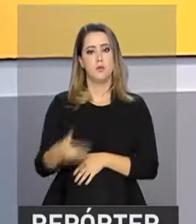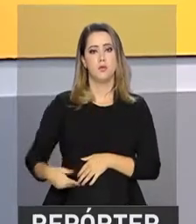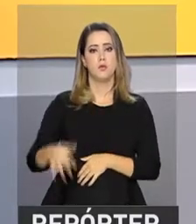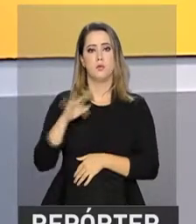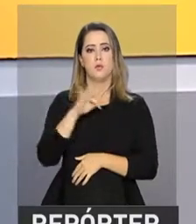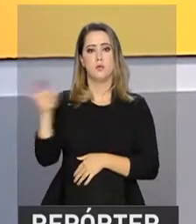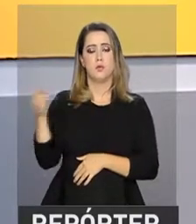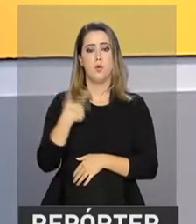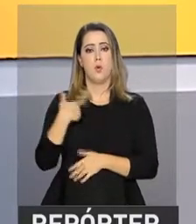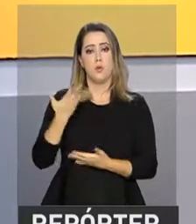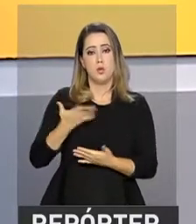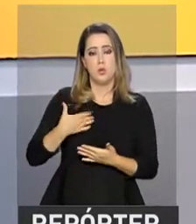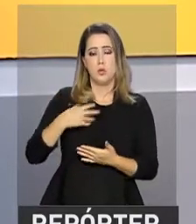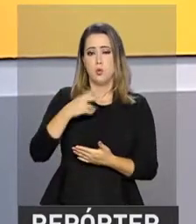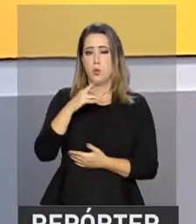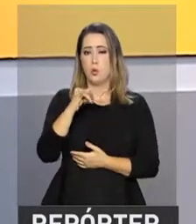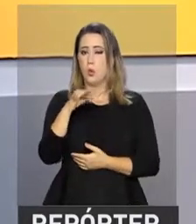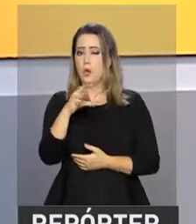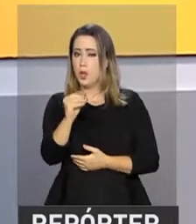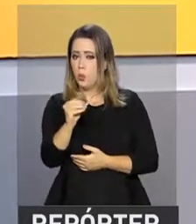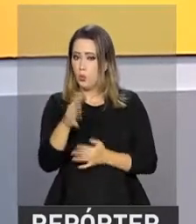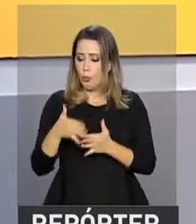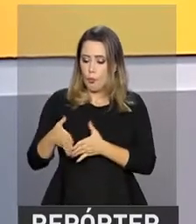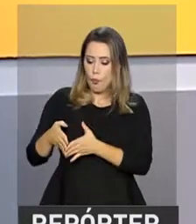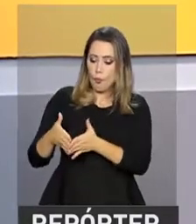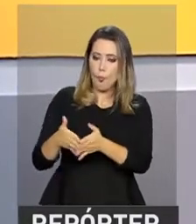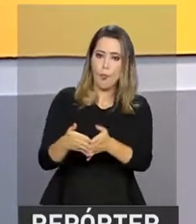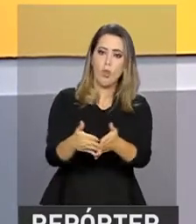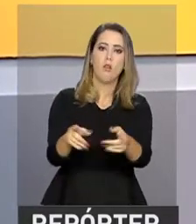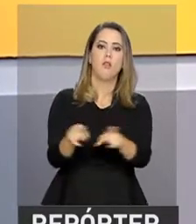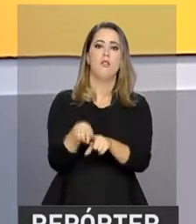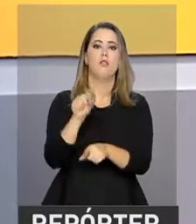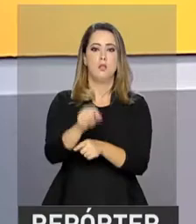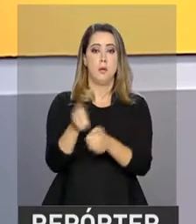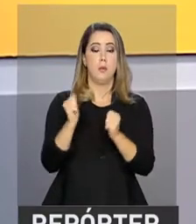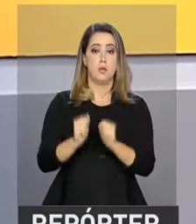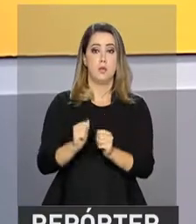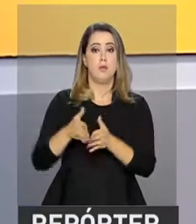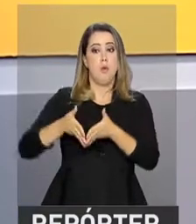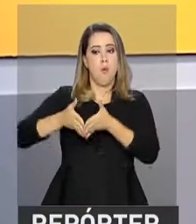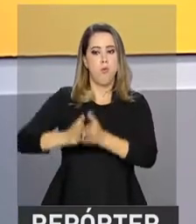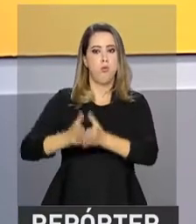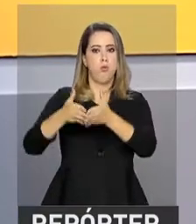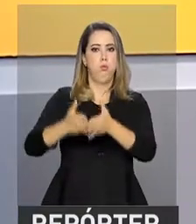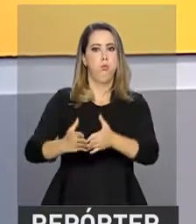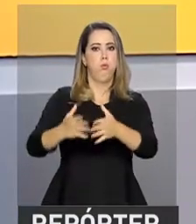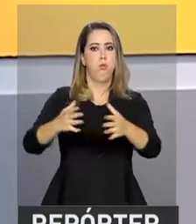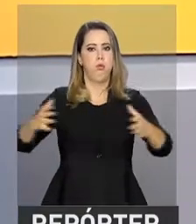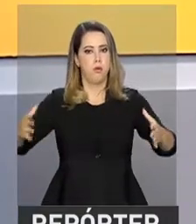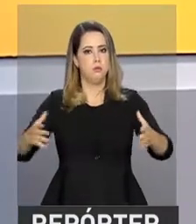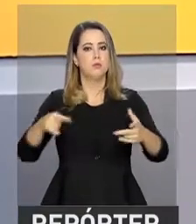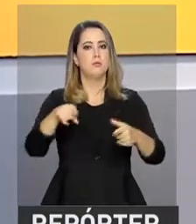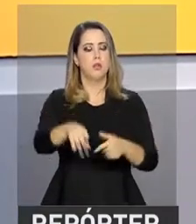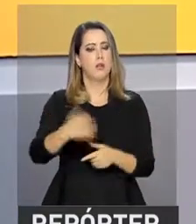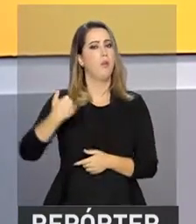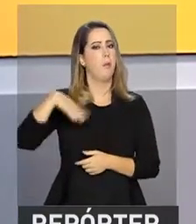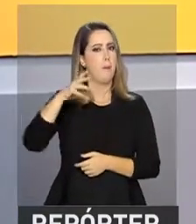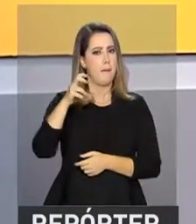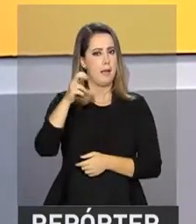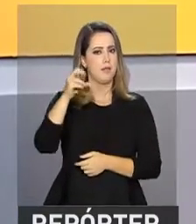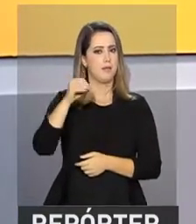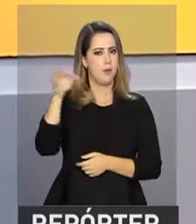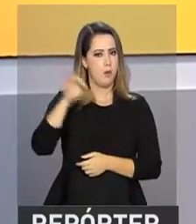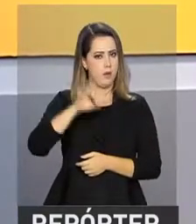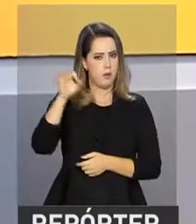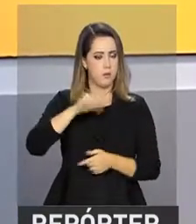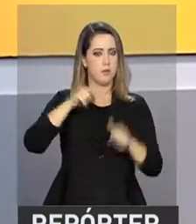de dragagem do Porto do Rio de Janeiro, que vai permitir o acesso de navios maiores, além de ampliar em 50% a